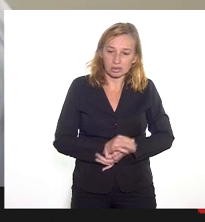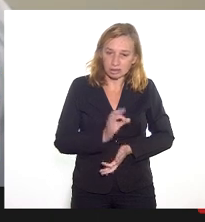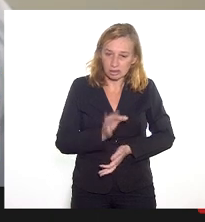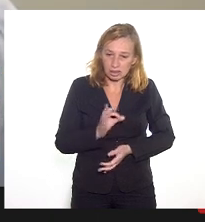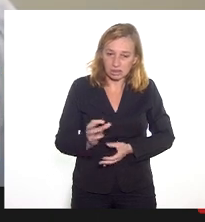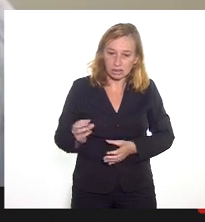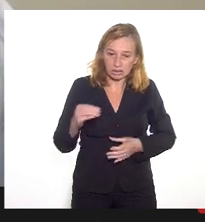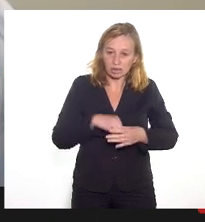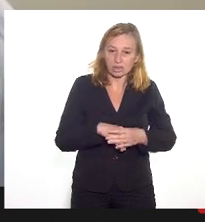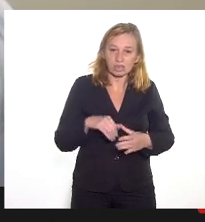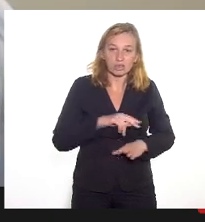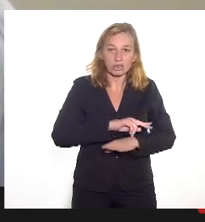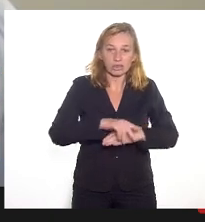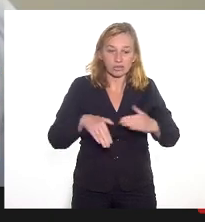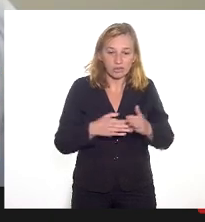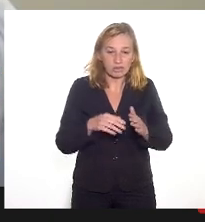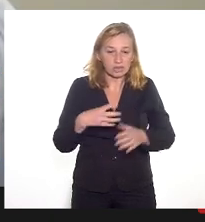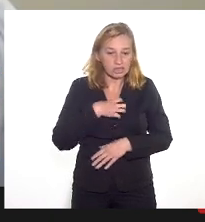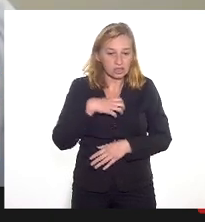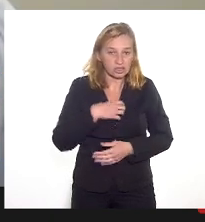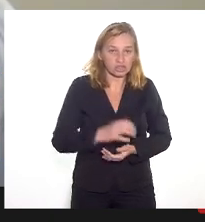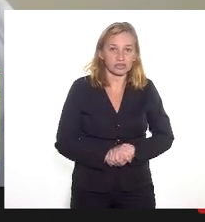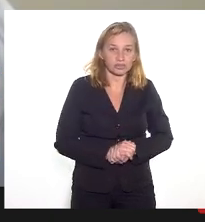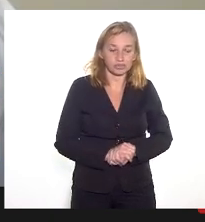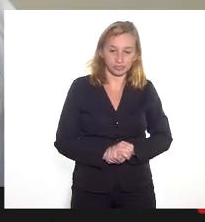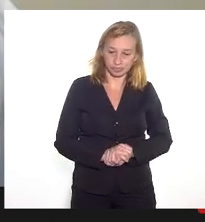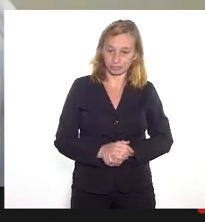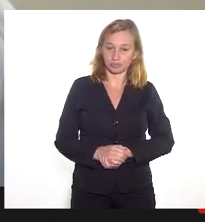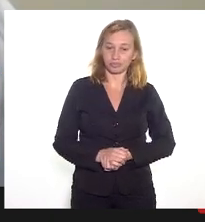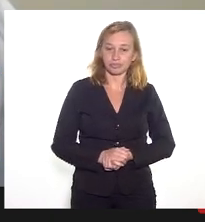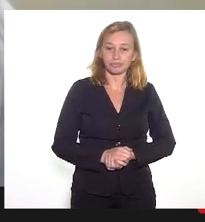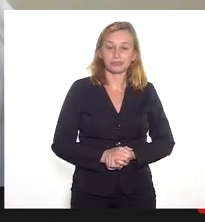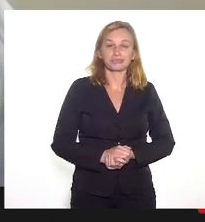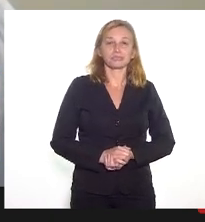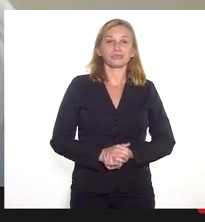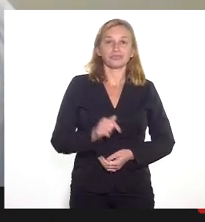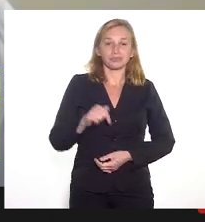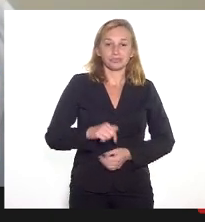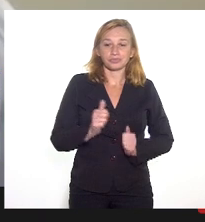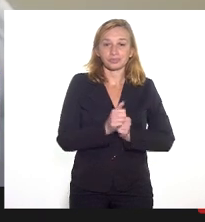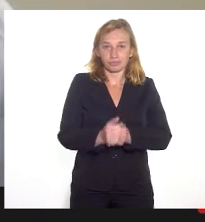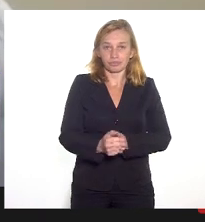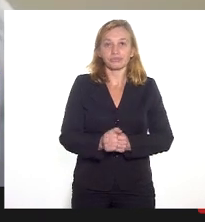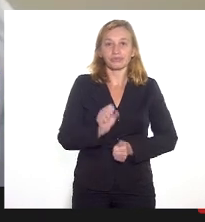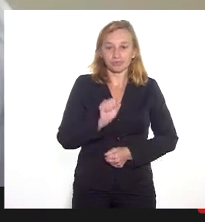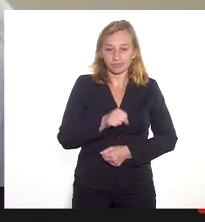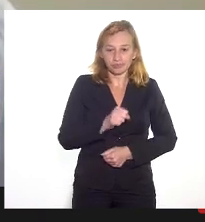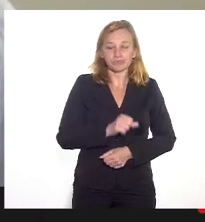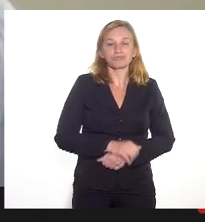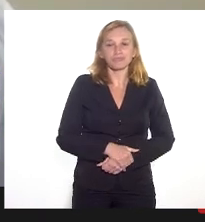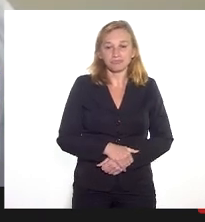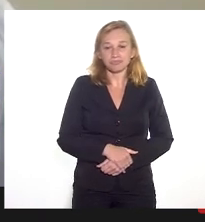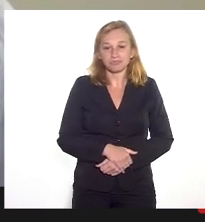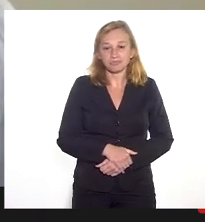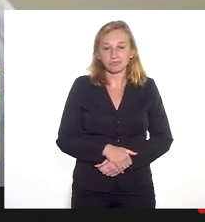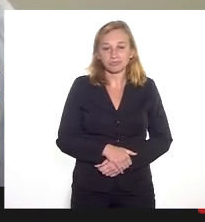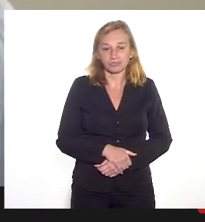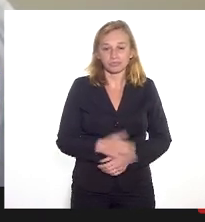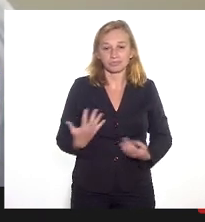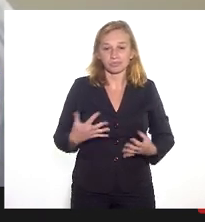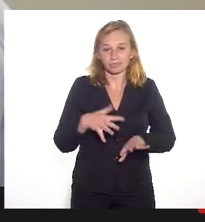implementação em vários eixos. E o fórum e a nossa frente aqui pode ser uma instância que vai acompanhar na implementação do eixo da inclusão